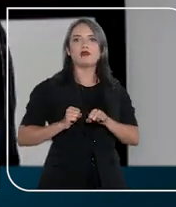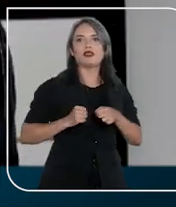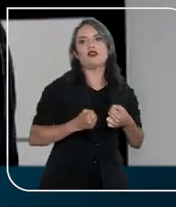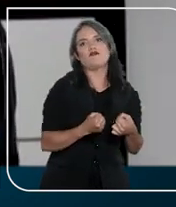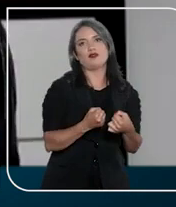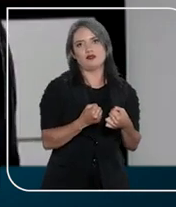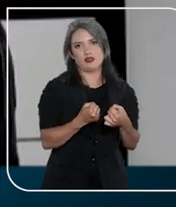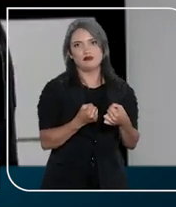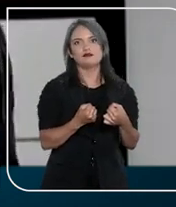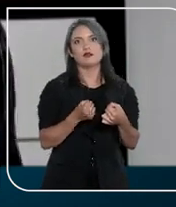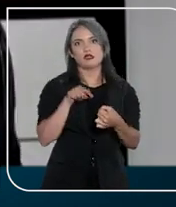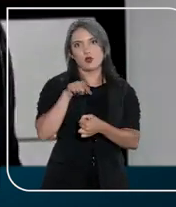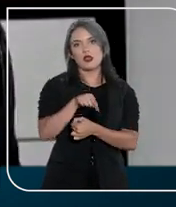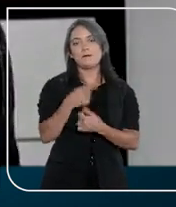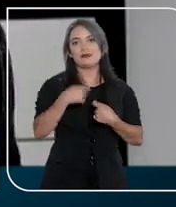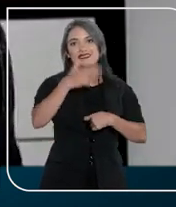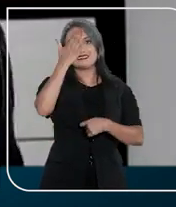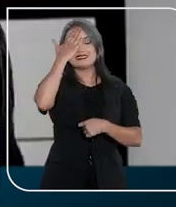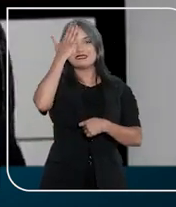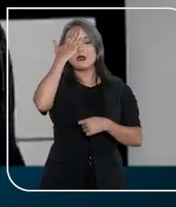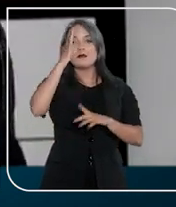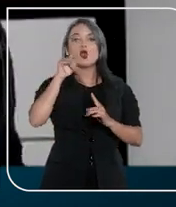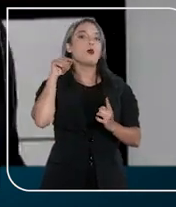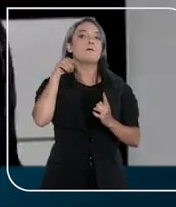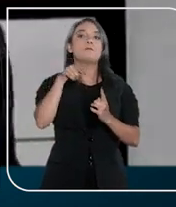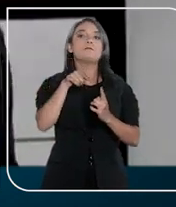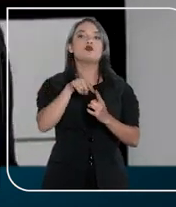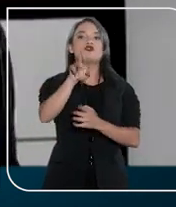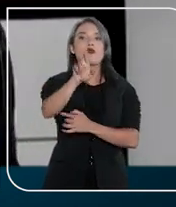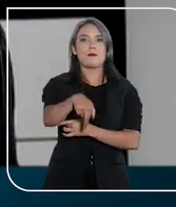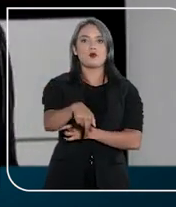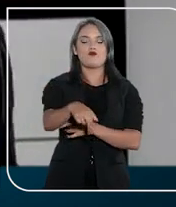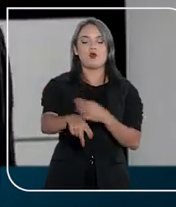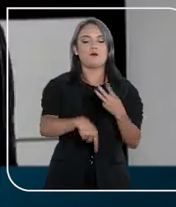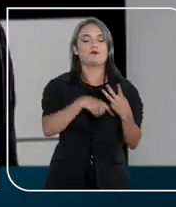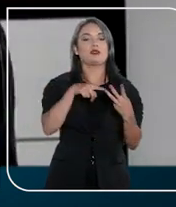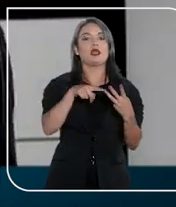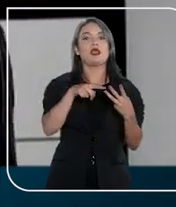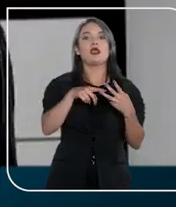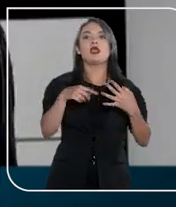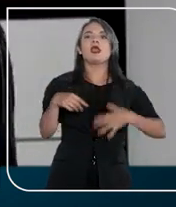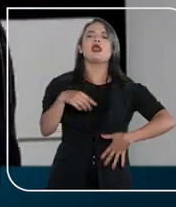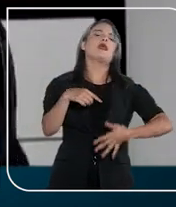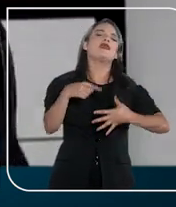às razões da sua reprovação e interpõe um recurso administrativo, e a objetividade desses